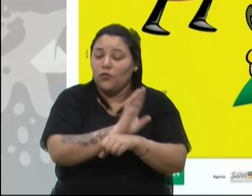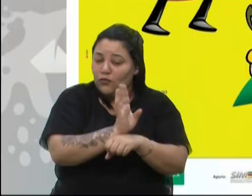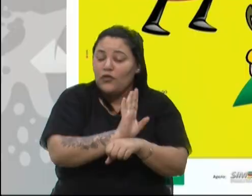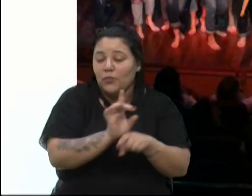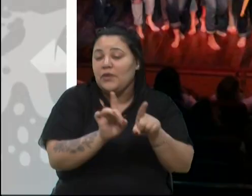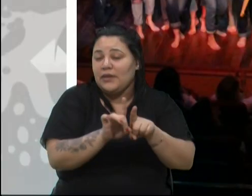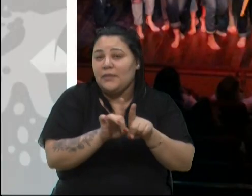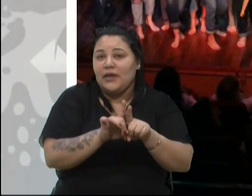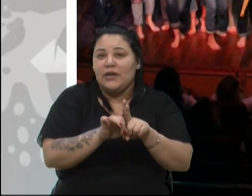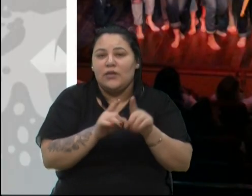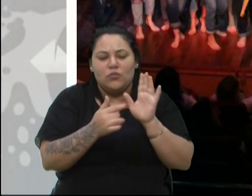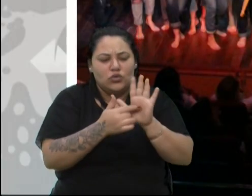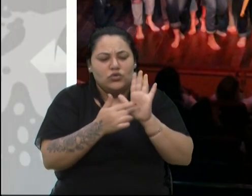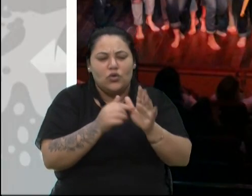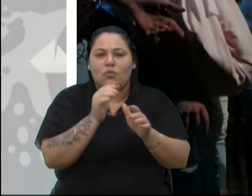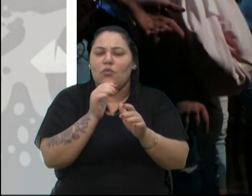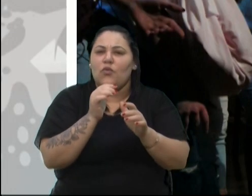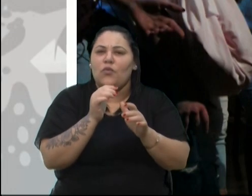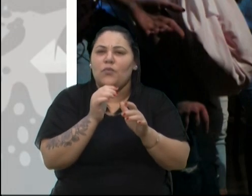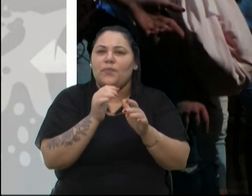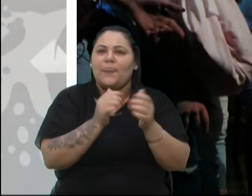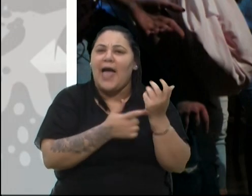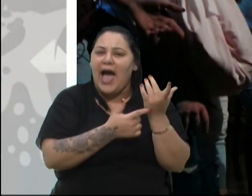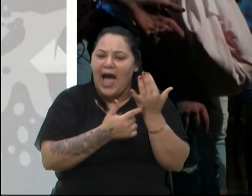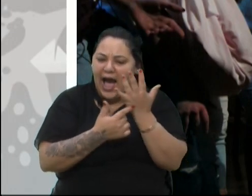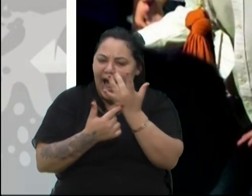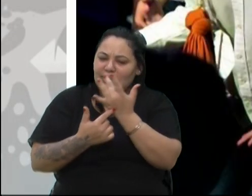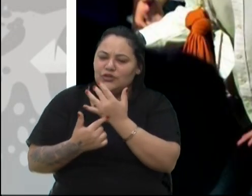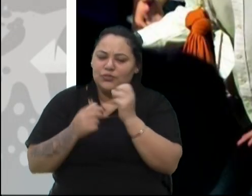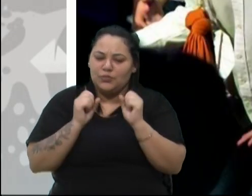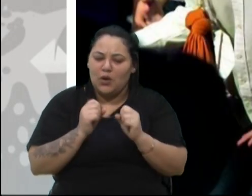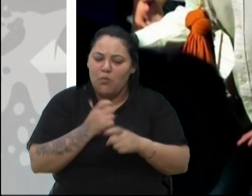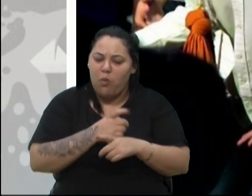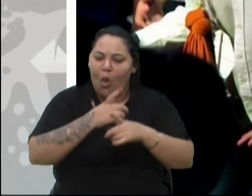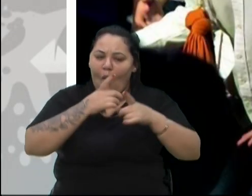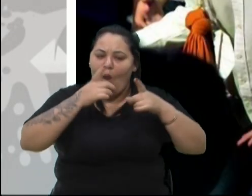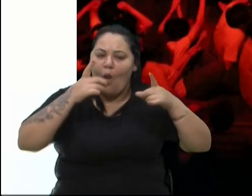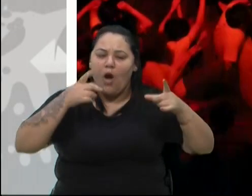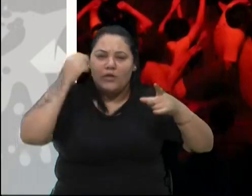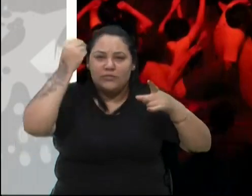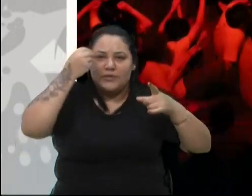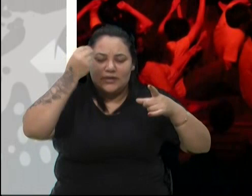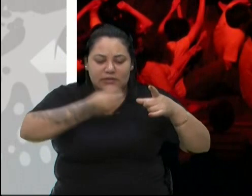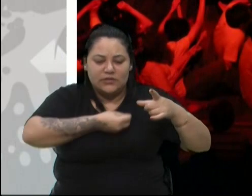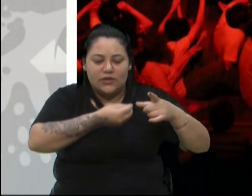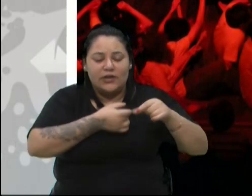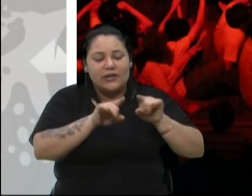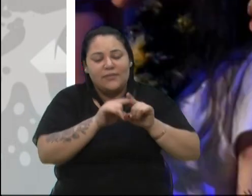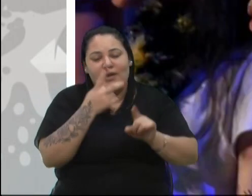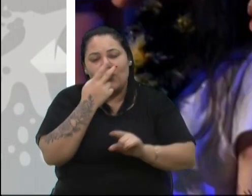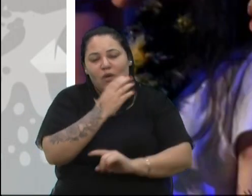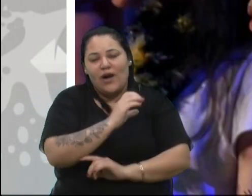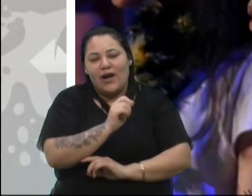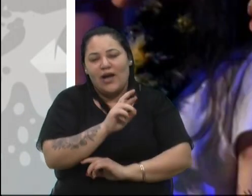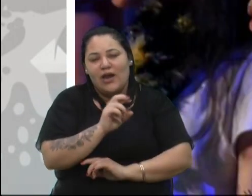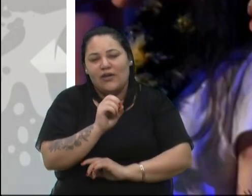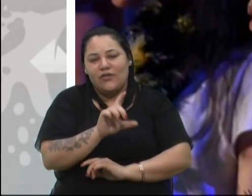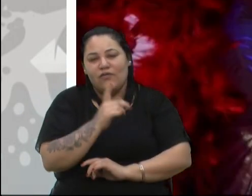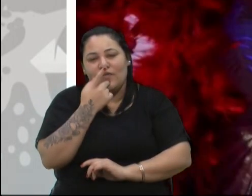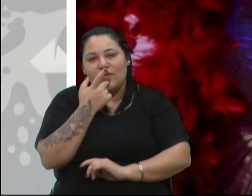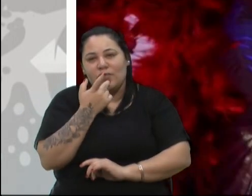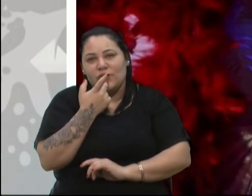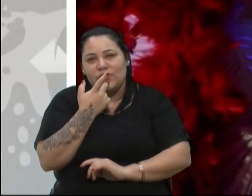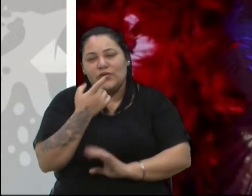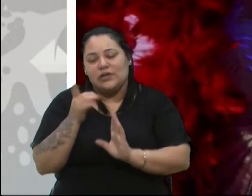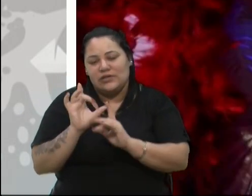consciências históricas. E um pouquinho do que a Carol falou aqui também pode ser visto nos relatos de integrantes naquele material.